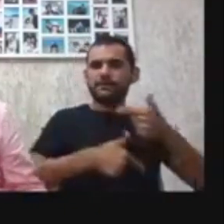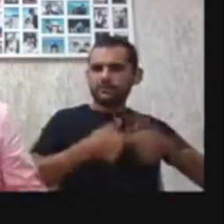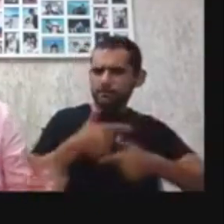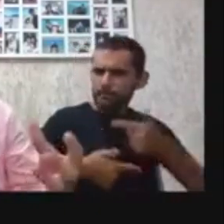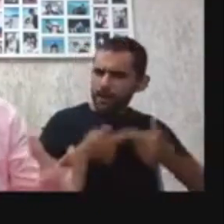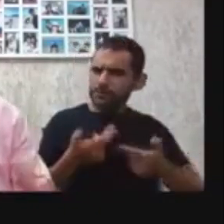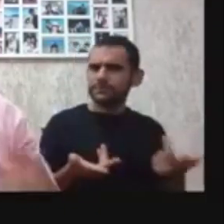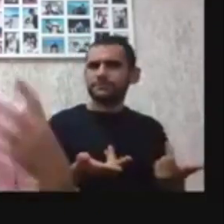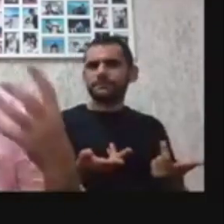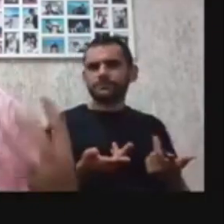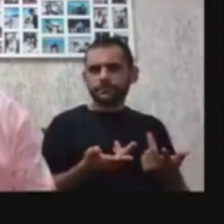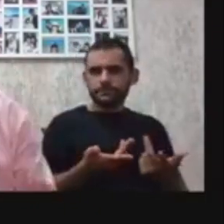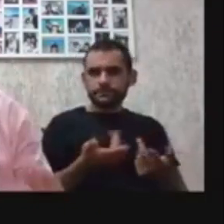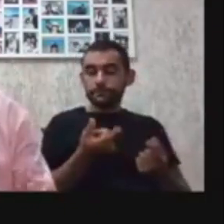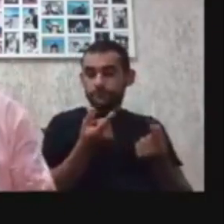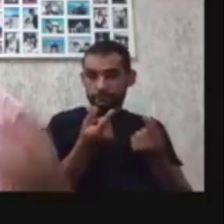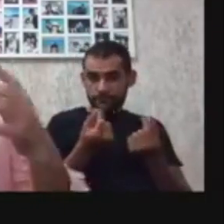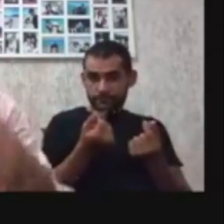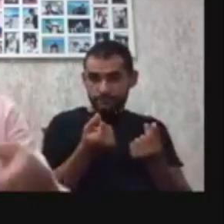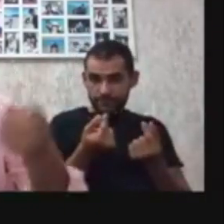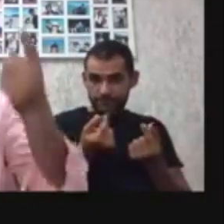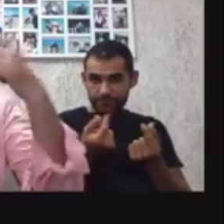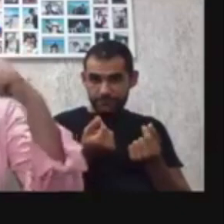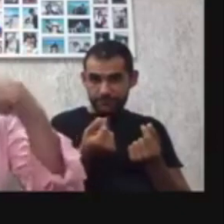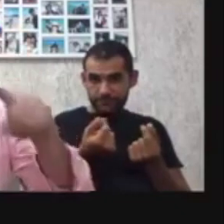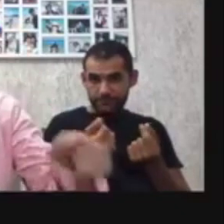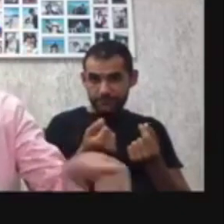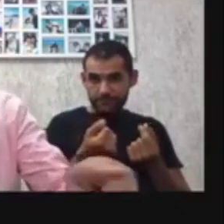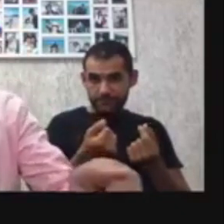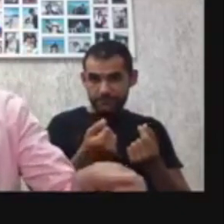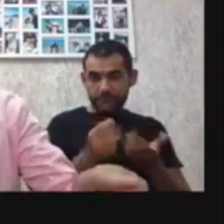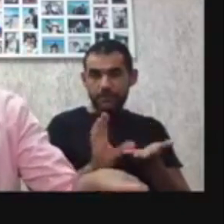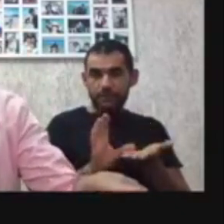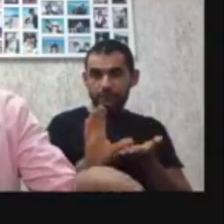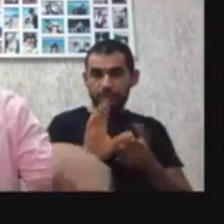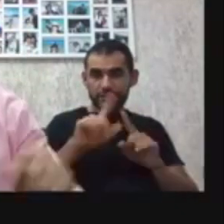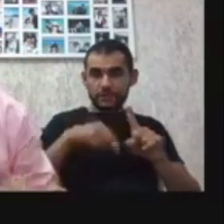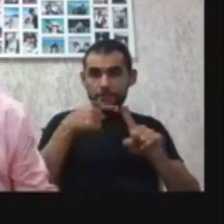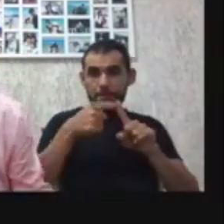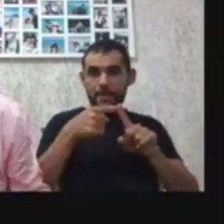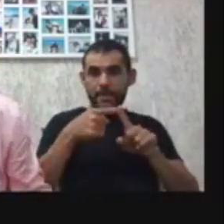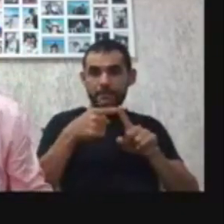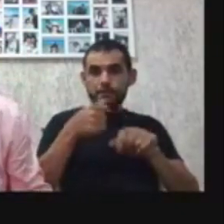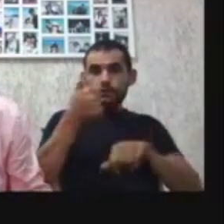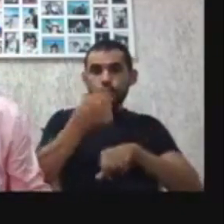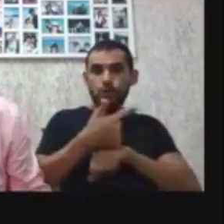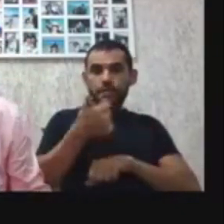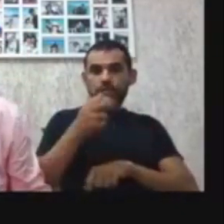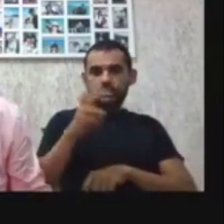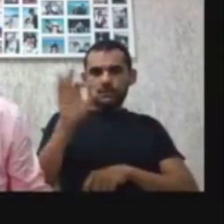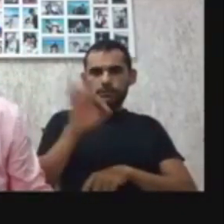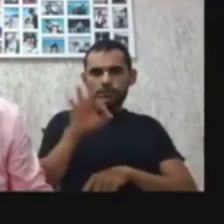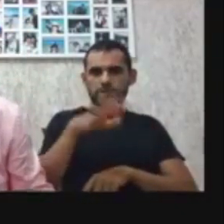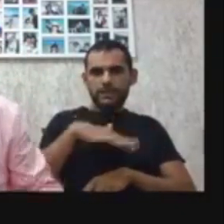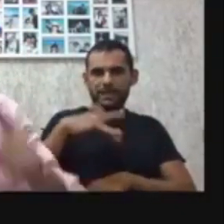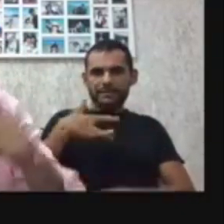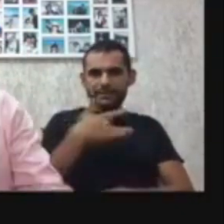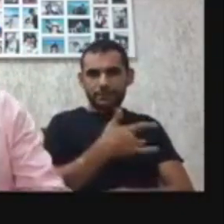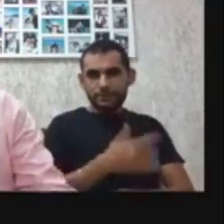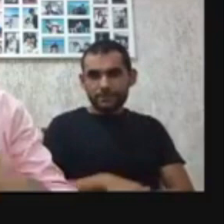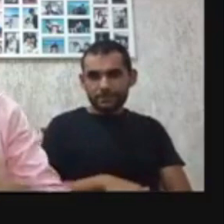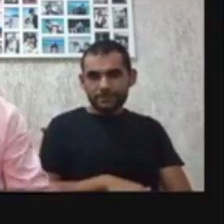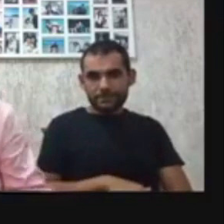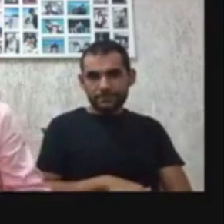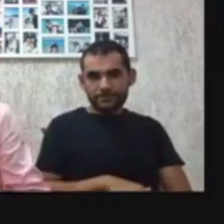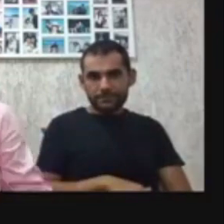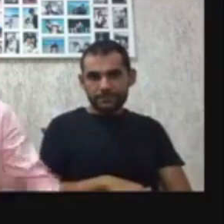emprego. Aí você pega esses recursos, Adriano, e investe mais do que 15% na área da saúde. Concordo. E